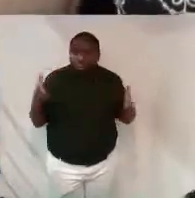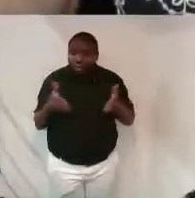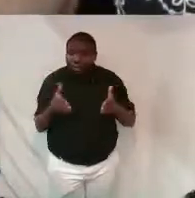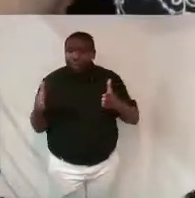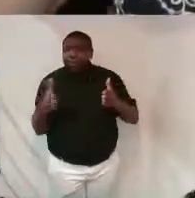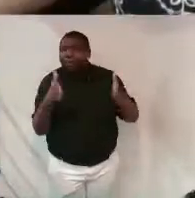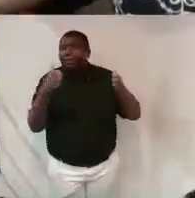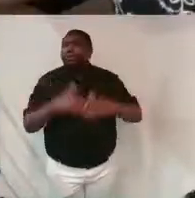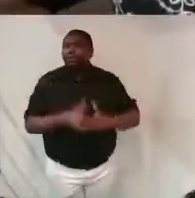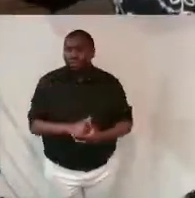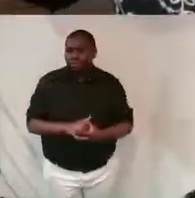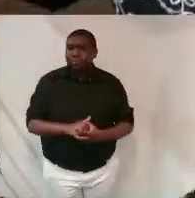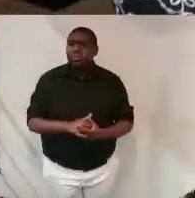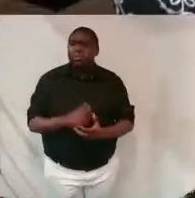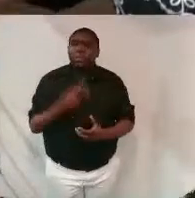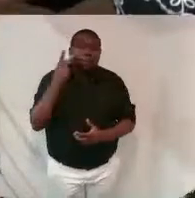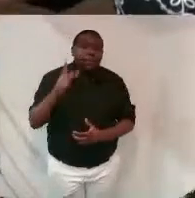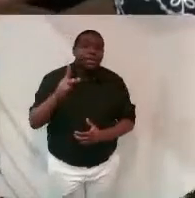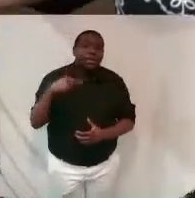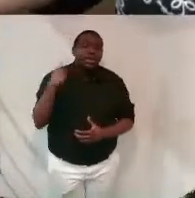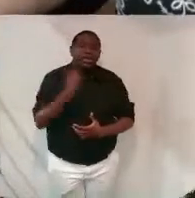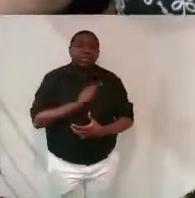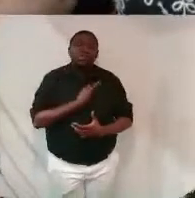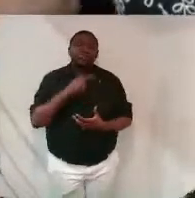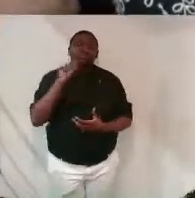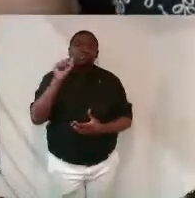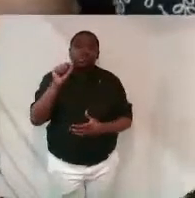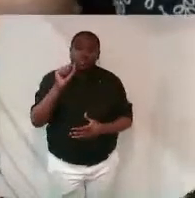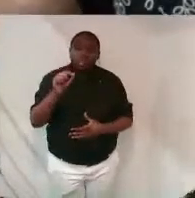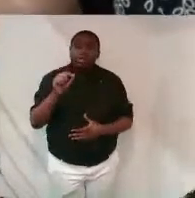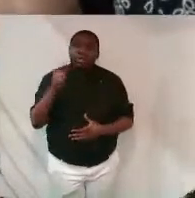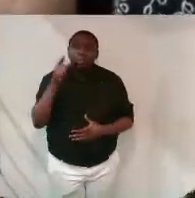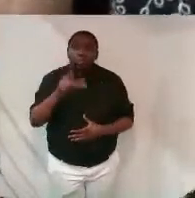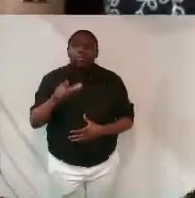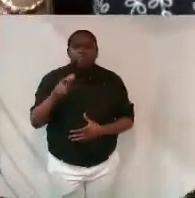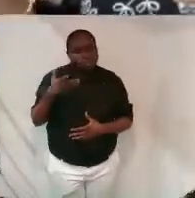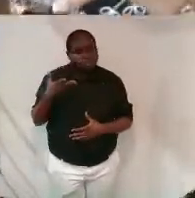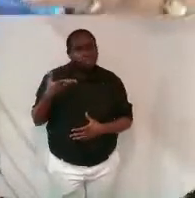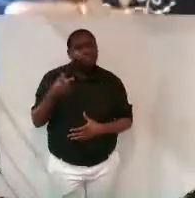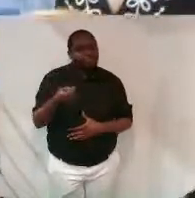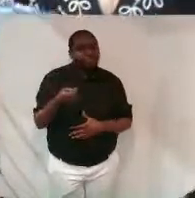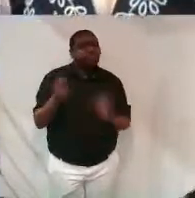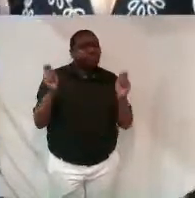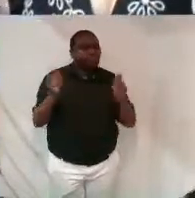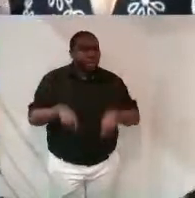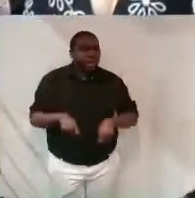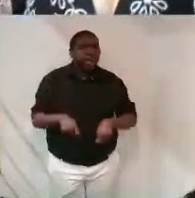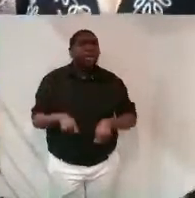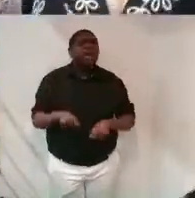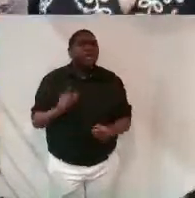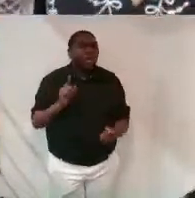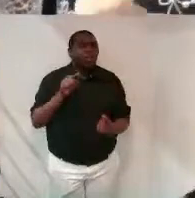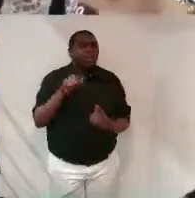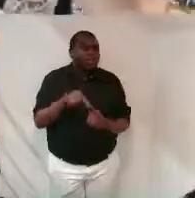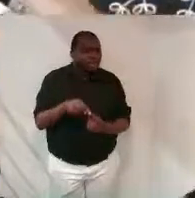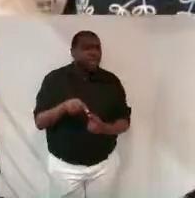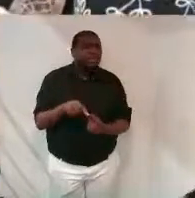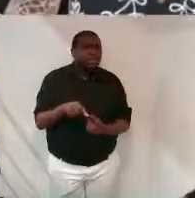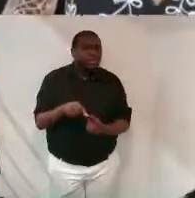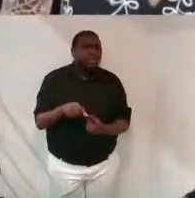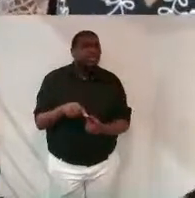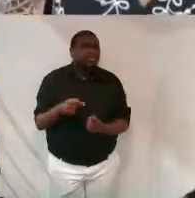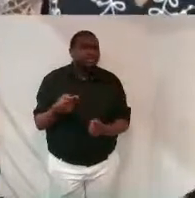para estarmos justamente aptos a zelar e a buscar tanto a implementação